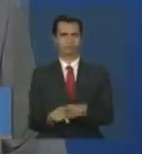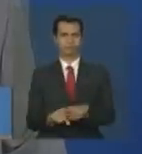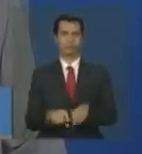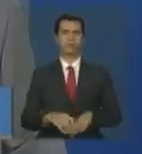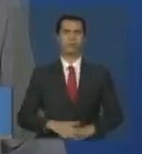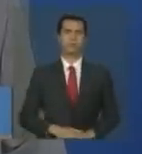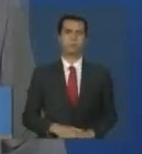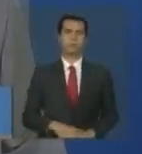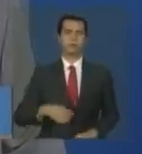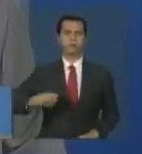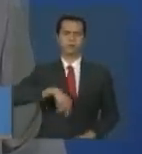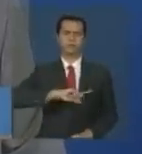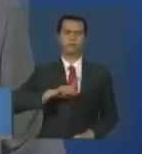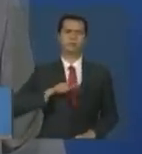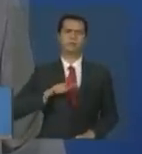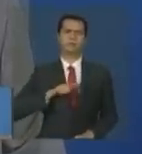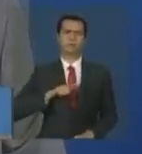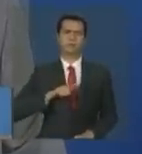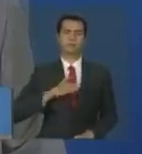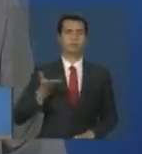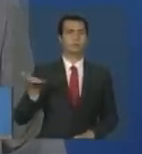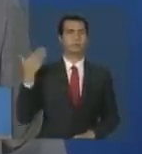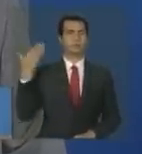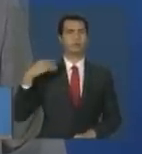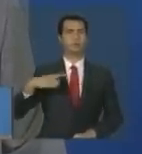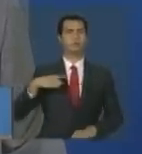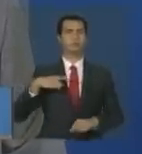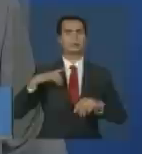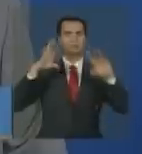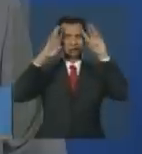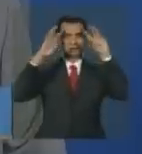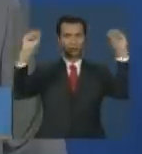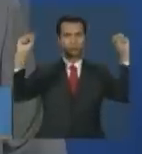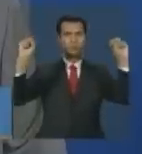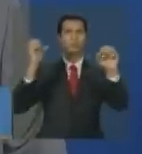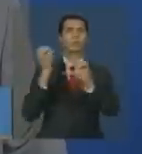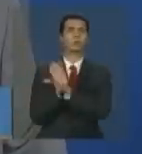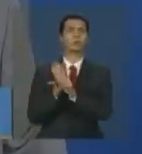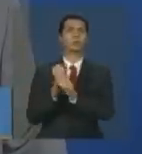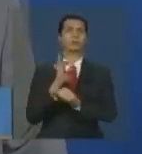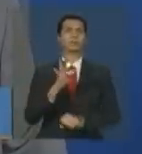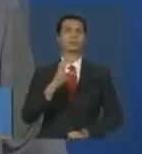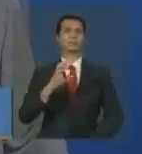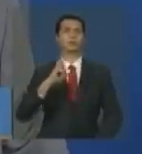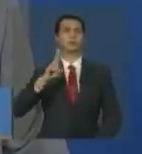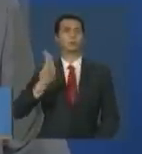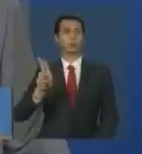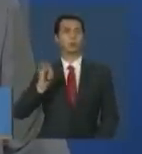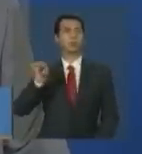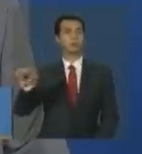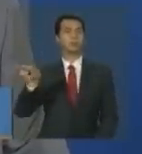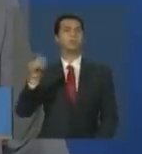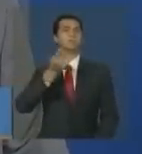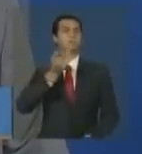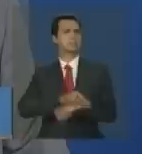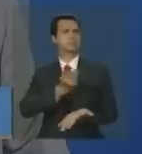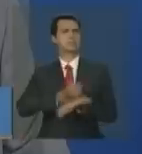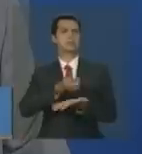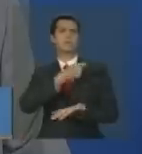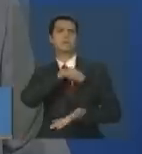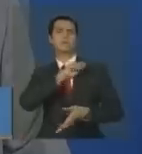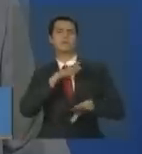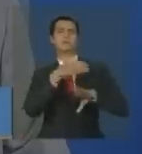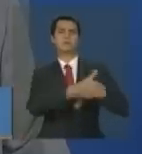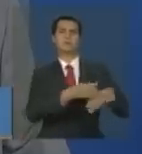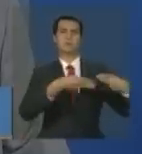tivemos um acórdão do Tribunal de Contas da União. O Tribunal de Contas da União, ele faz fiscalizações em todos os ministérios